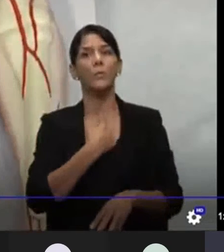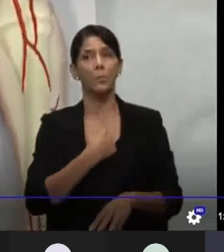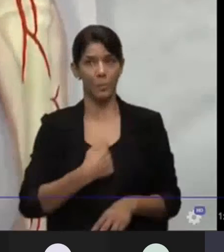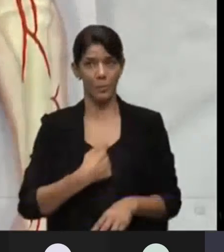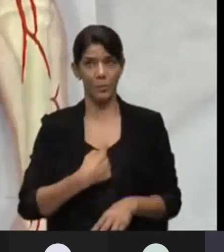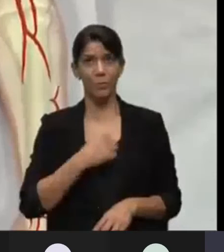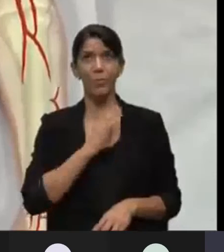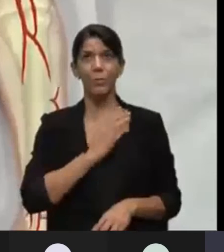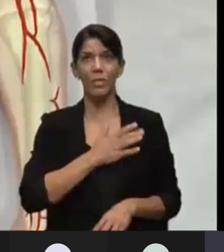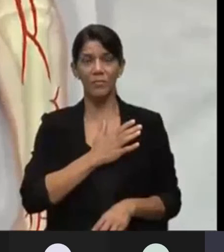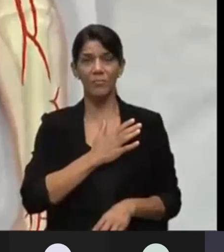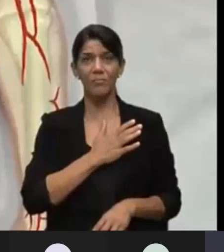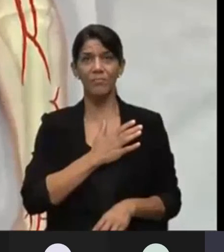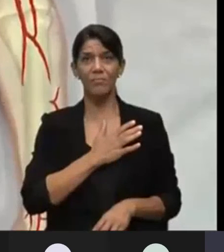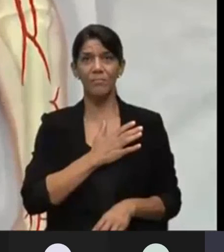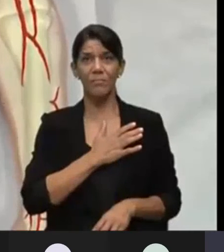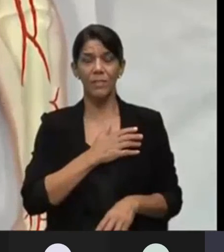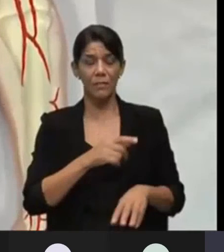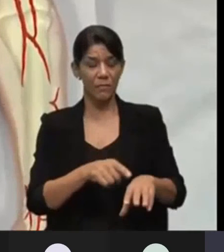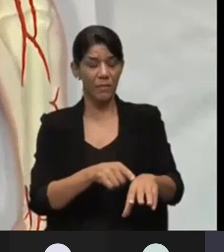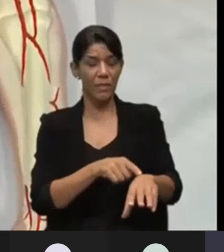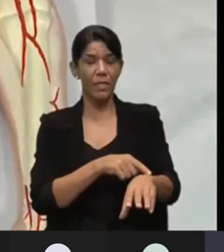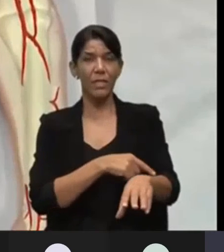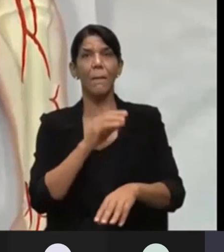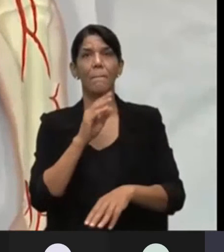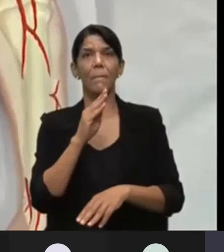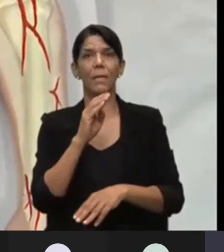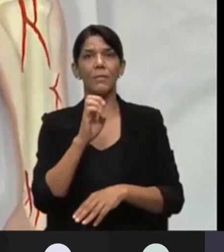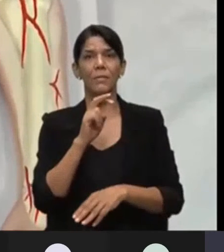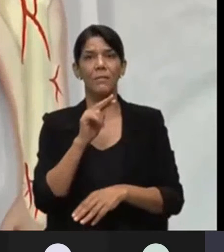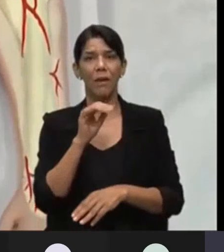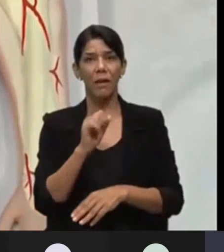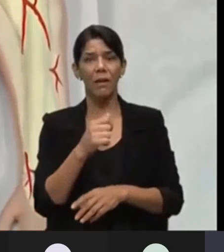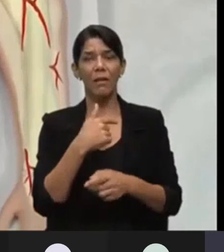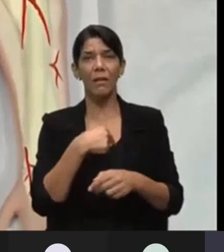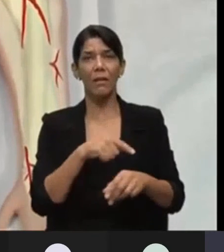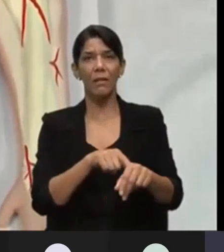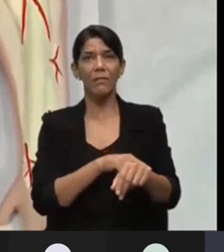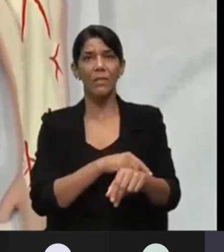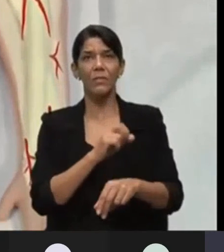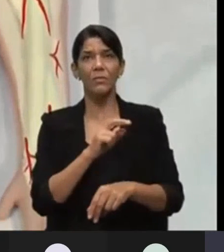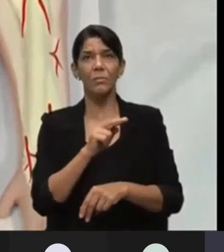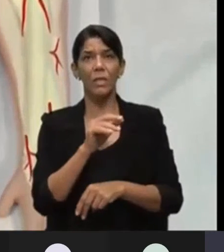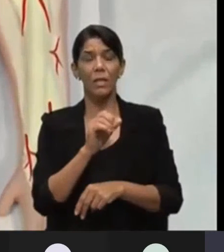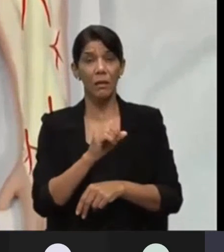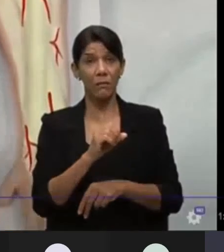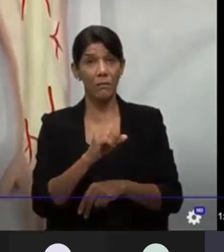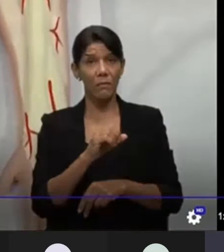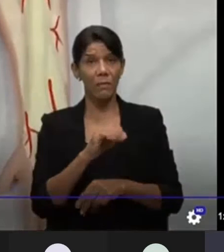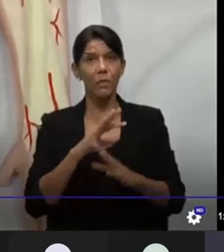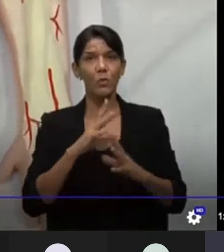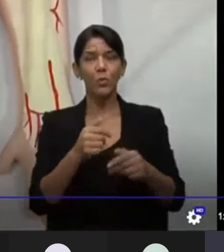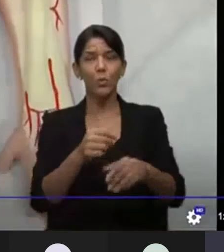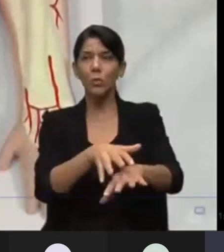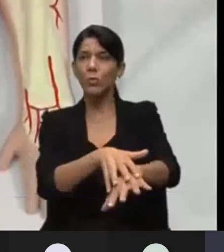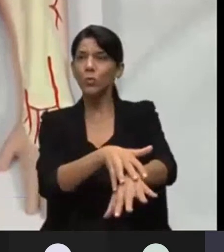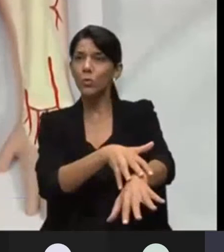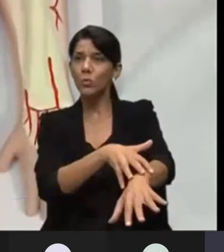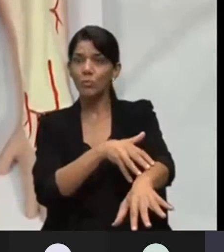cava superior, né? Vem aí a partir da veia braquiocefálica, né, da veia subclávia e vem de